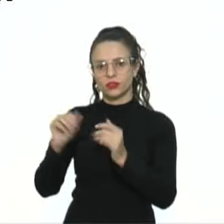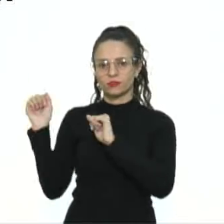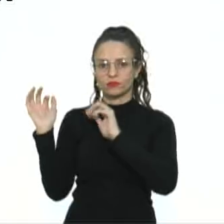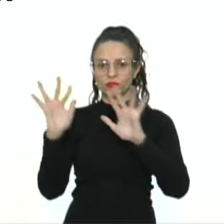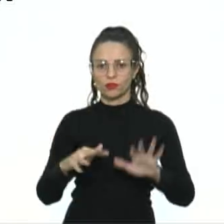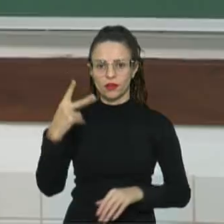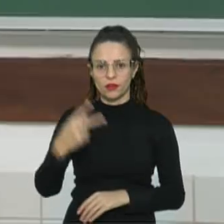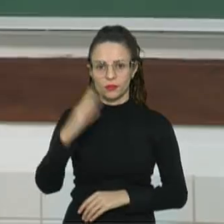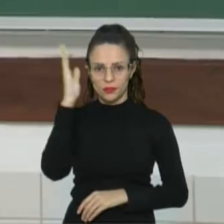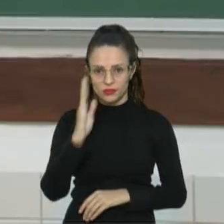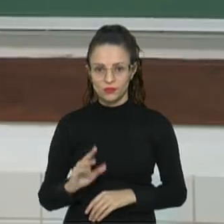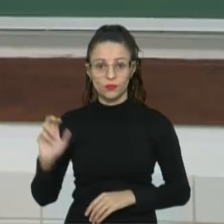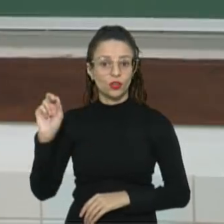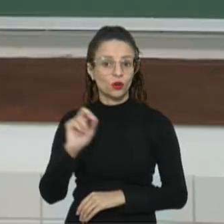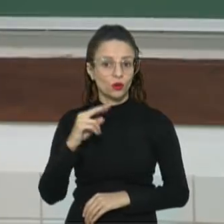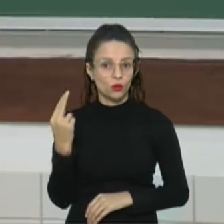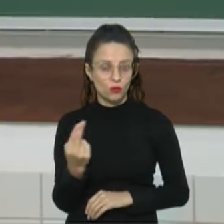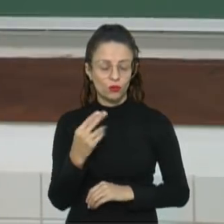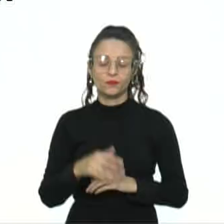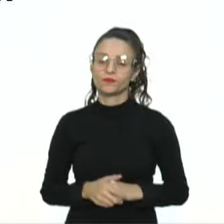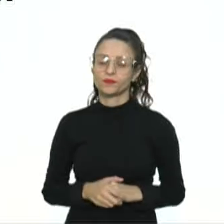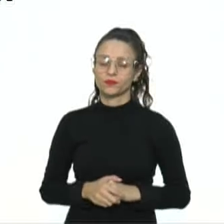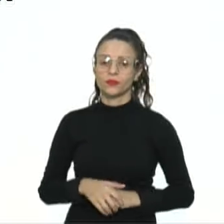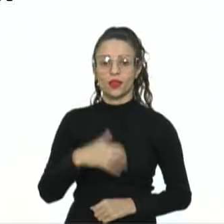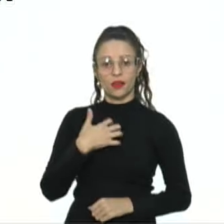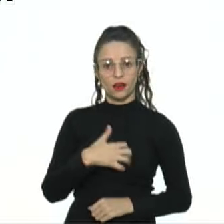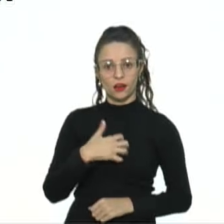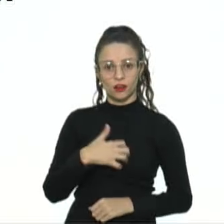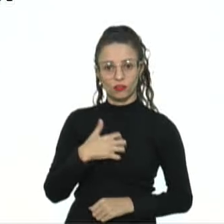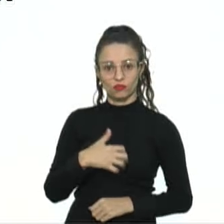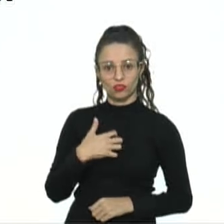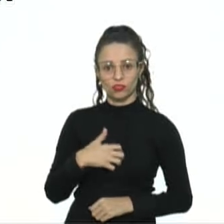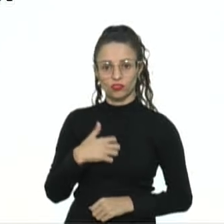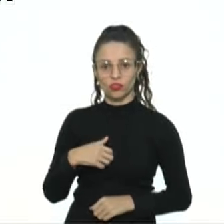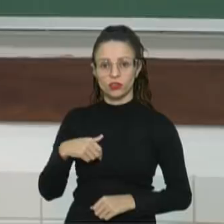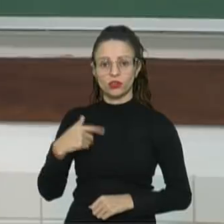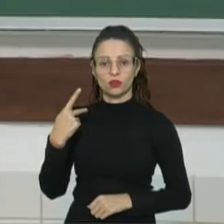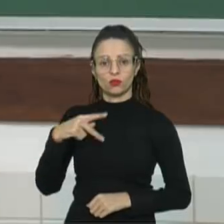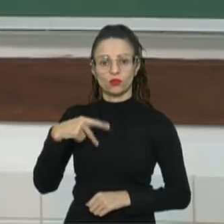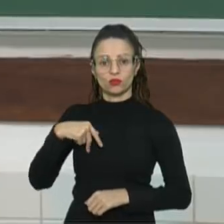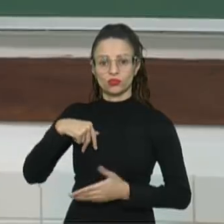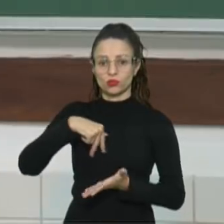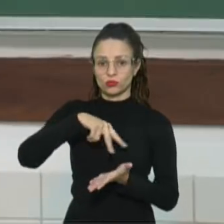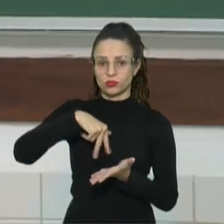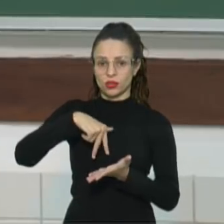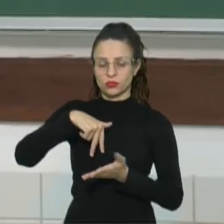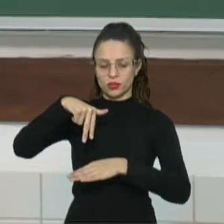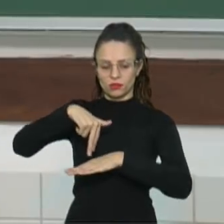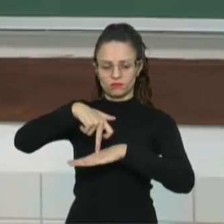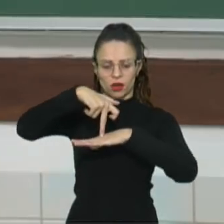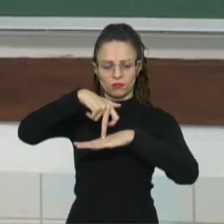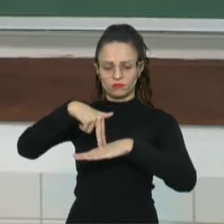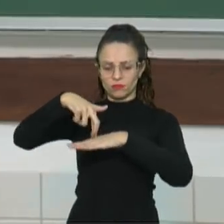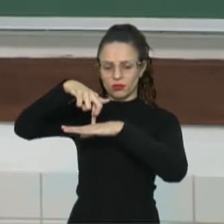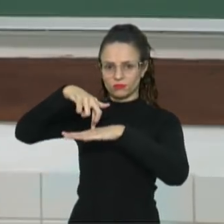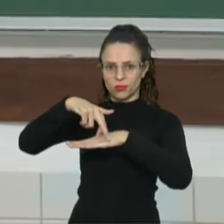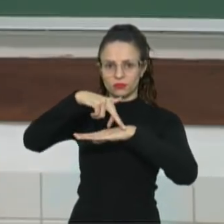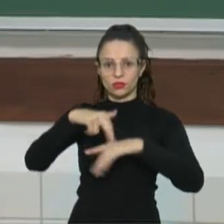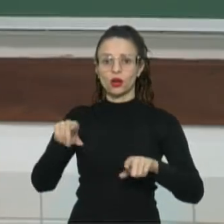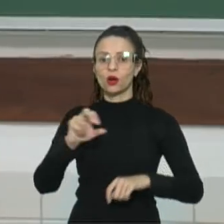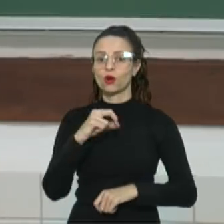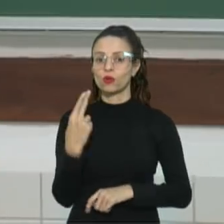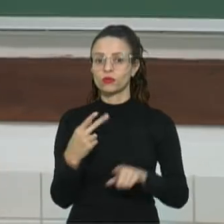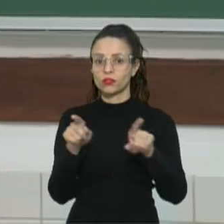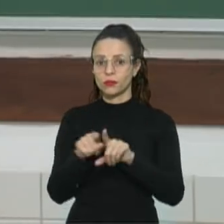Brasil. Ou a Argentina com os seus tangos, será? Turum, tam, tam. E